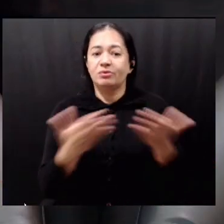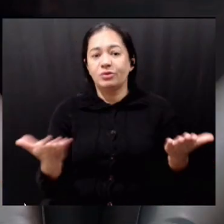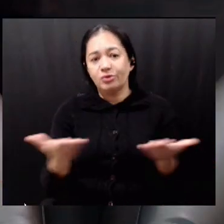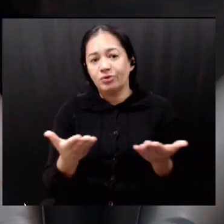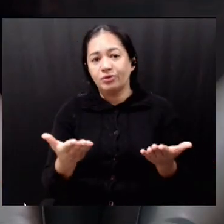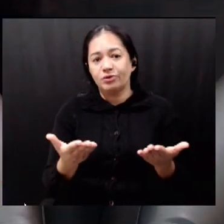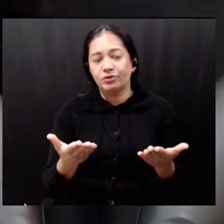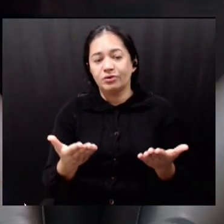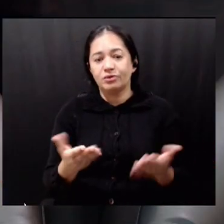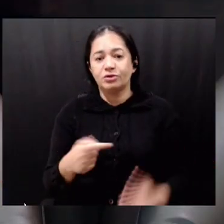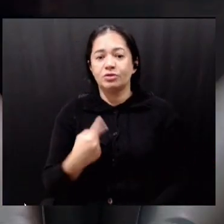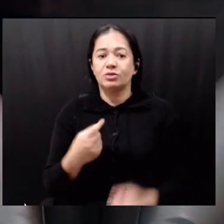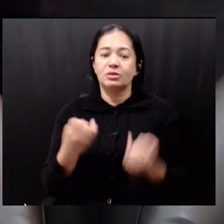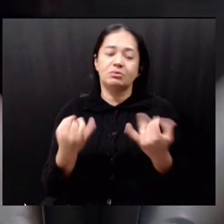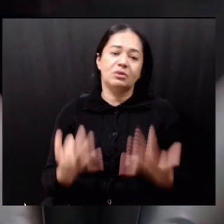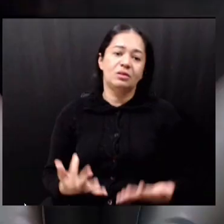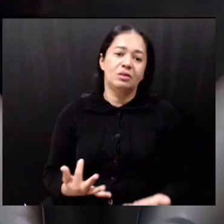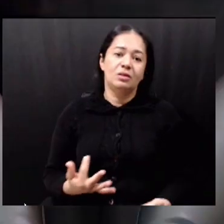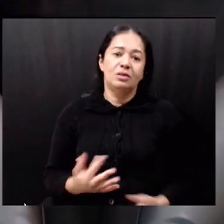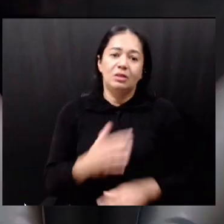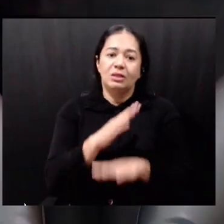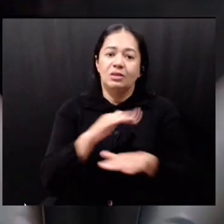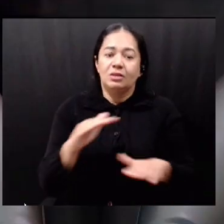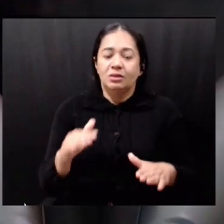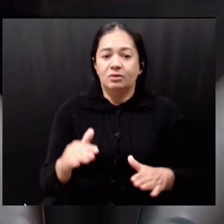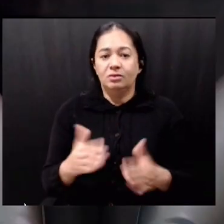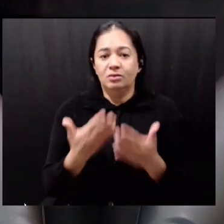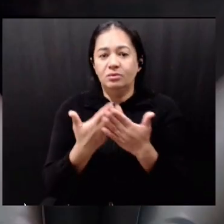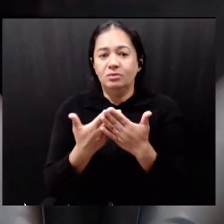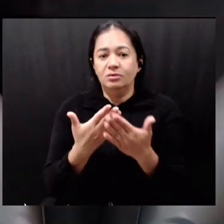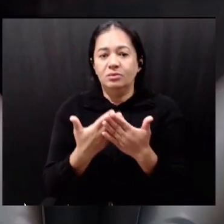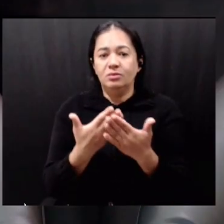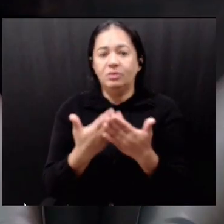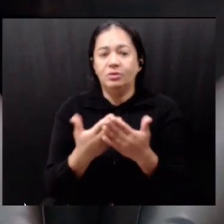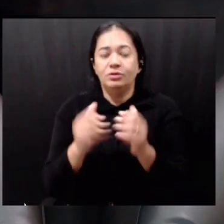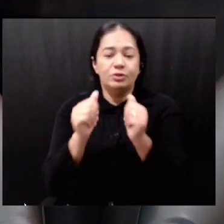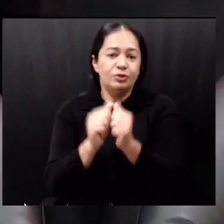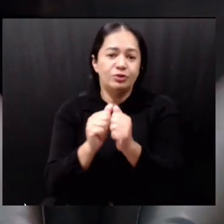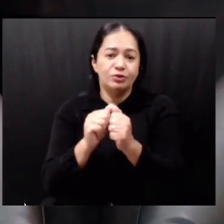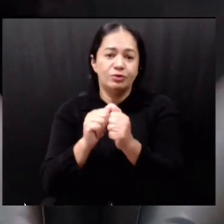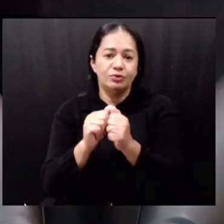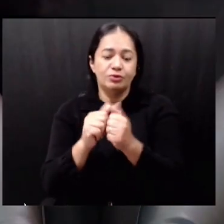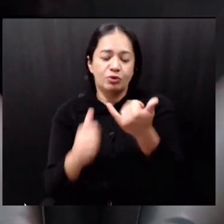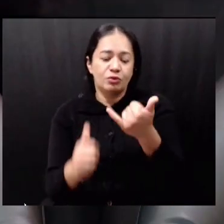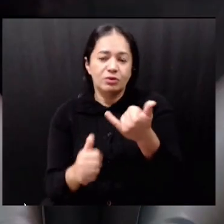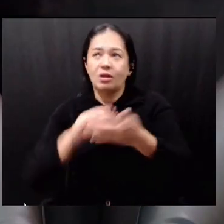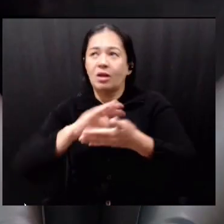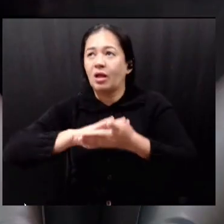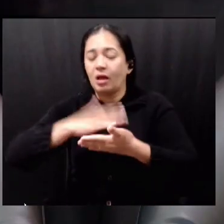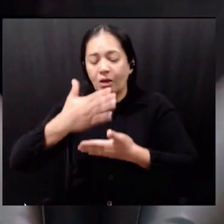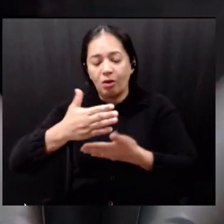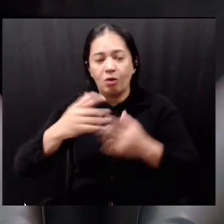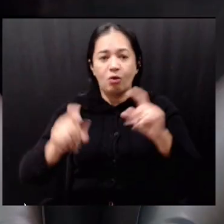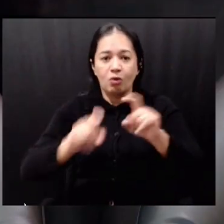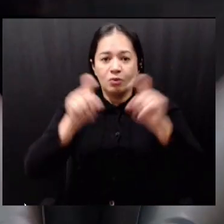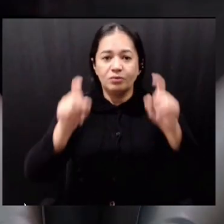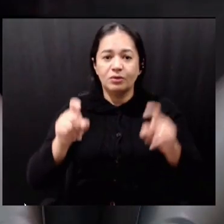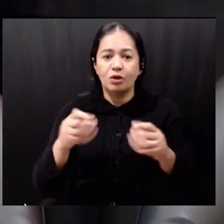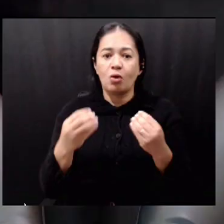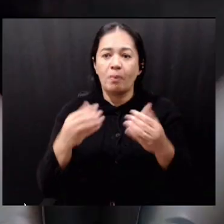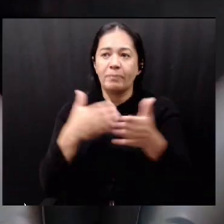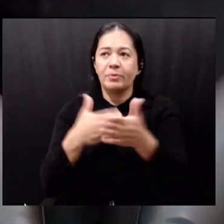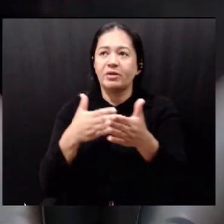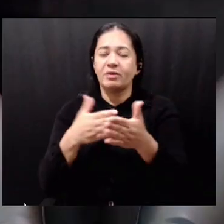comentou, né, as crianças, elas estudam com o celular, elas estudam com o computador. Então, hoje não tem como a gente privar totalmente as